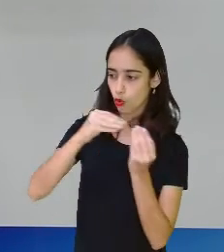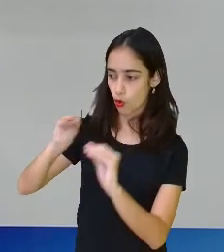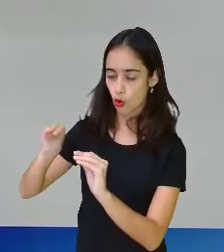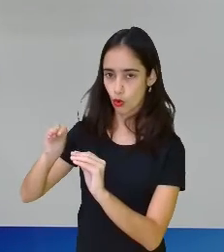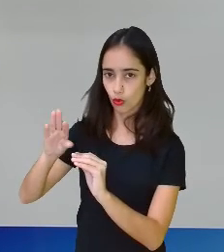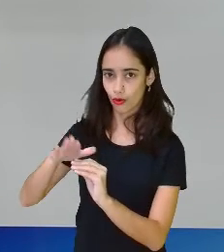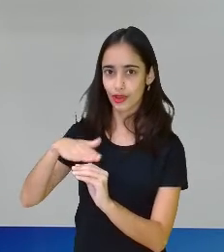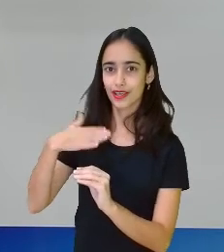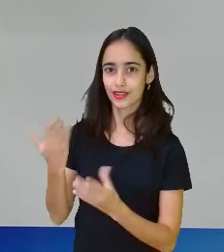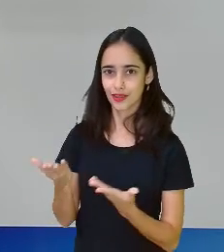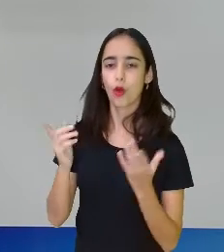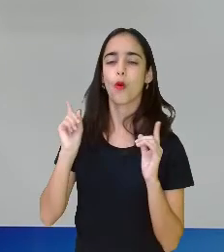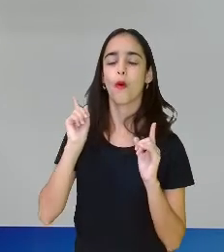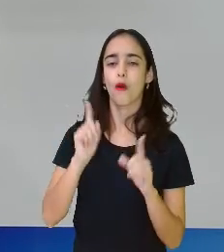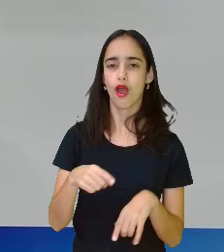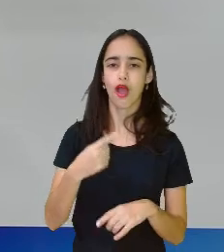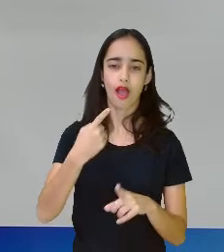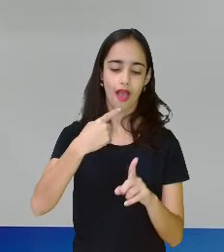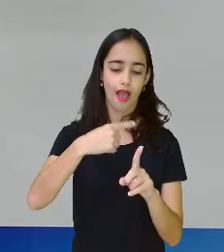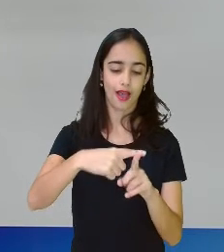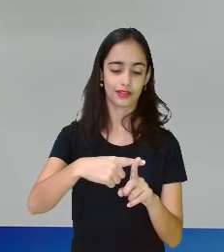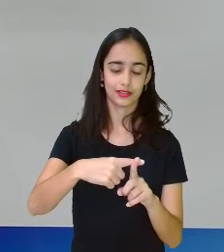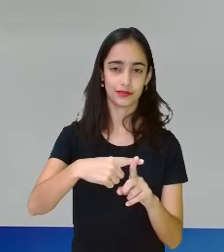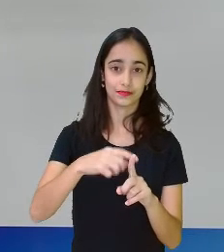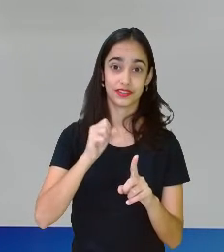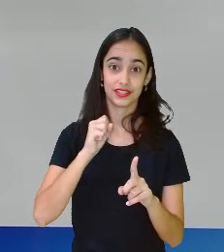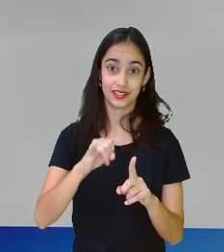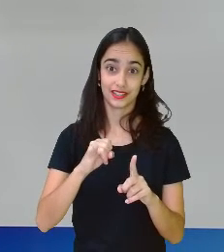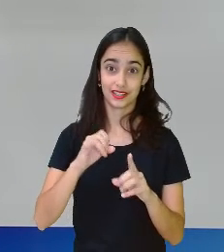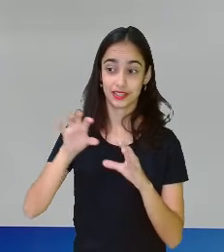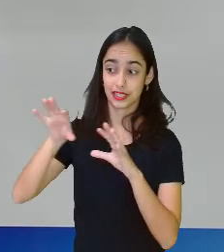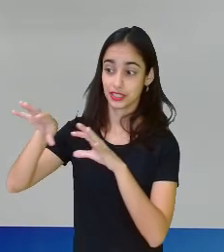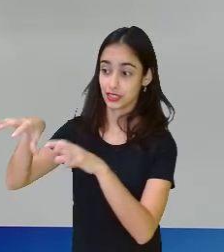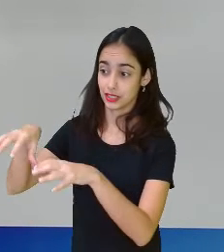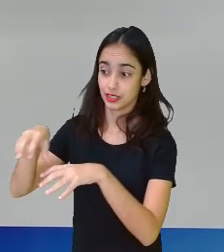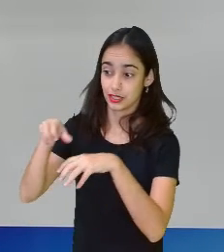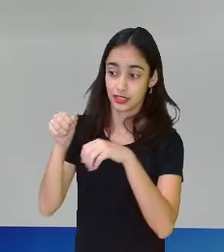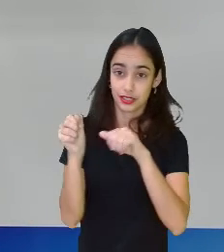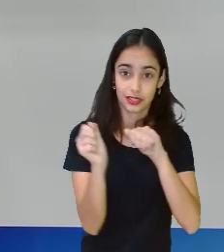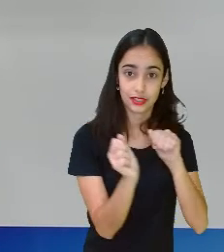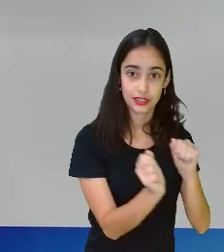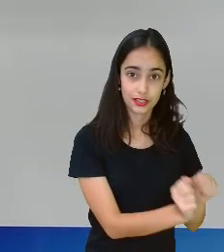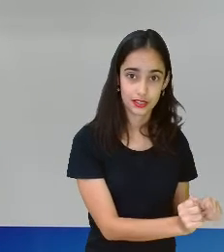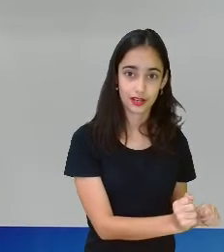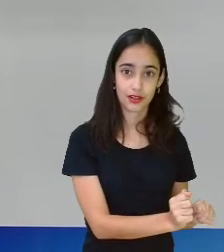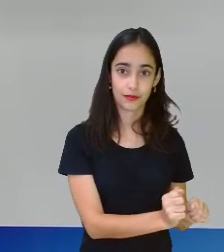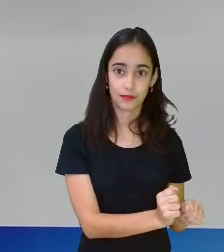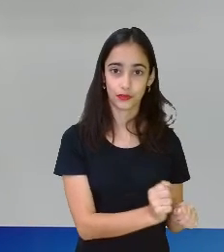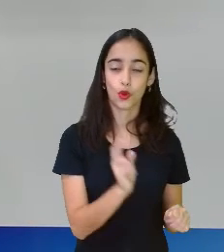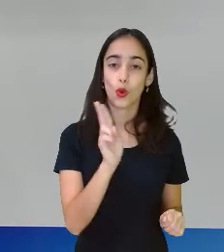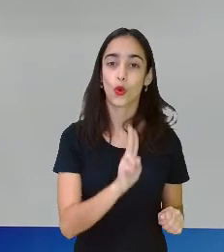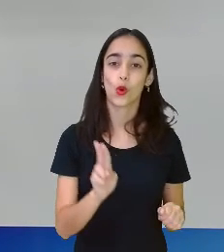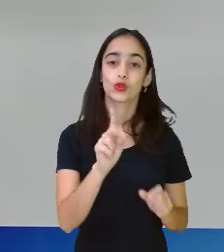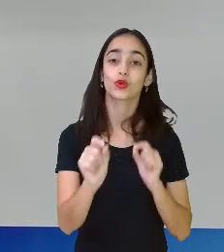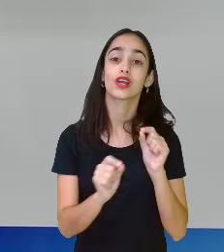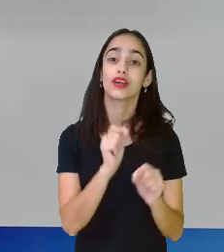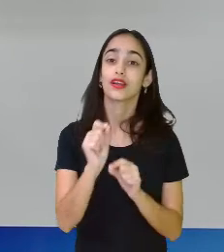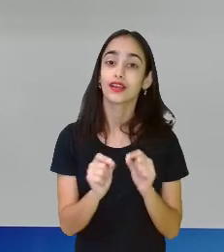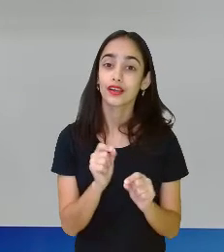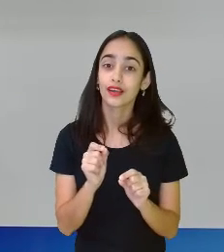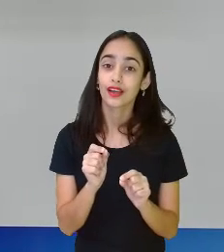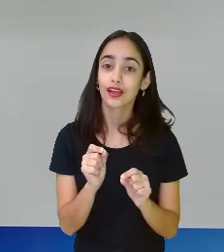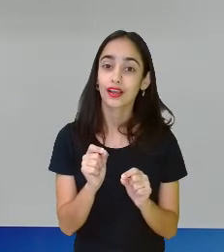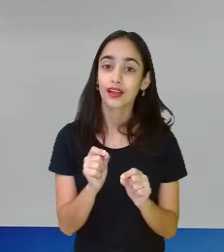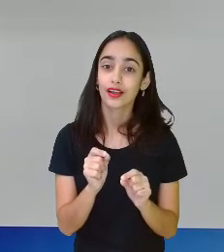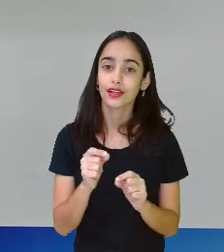Eu poderia trocar, por exemplo, foram retirados. Se fossem retirados, eu ia utilizar